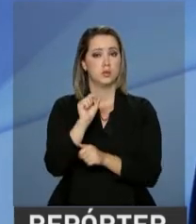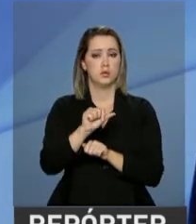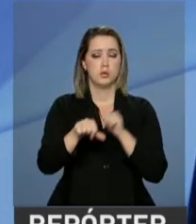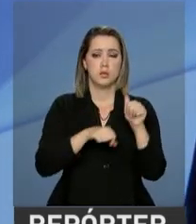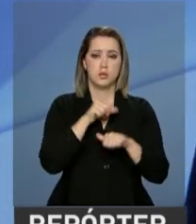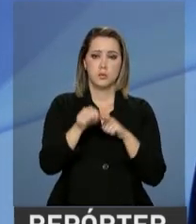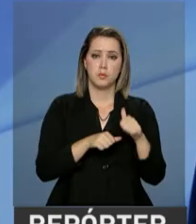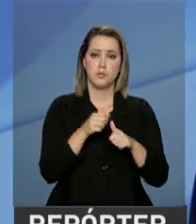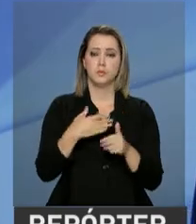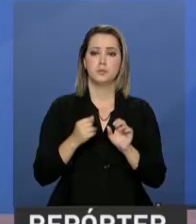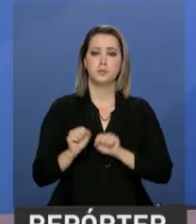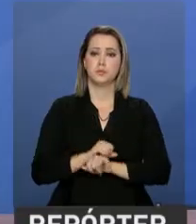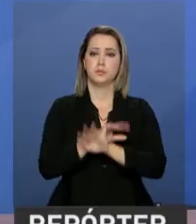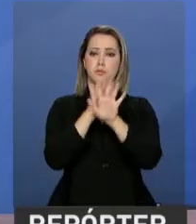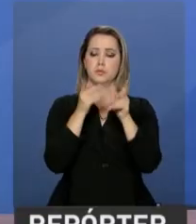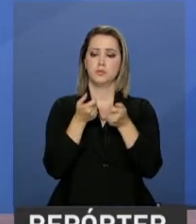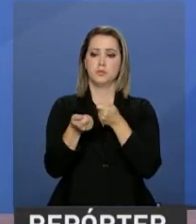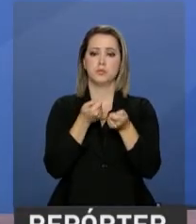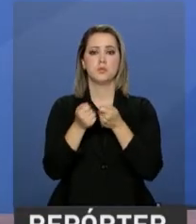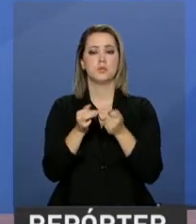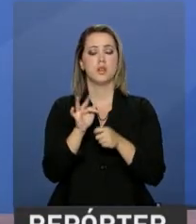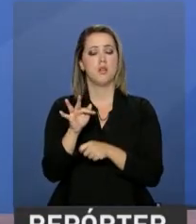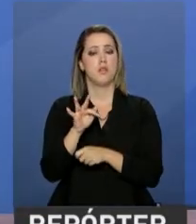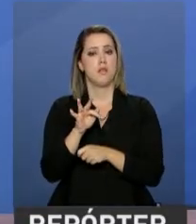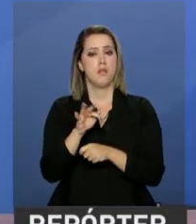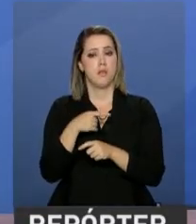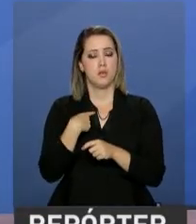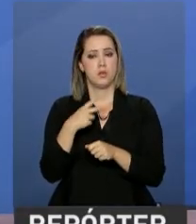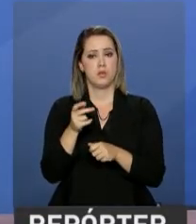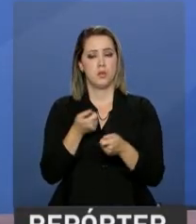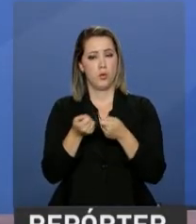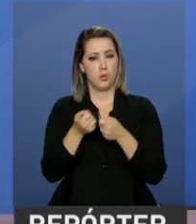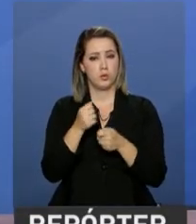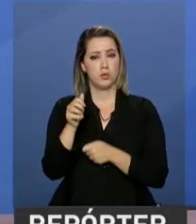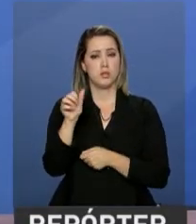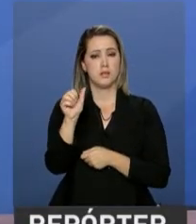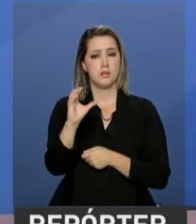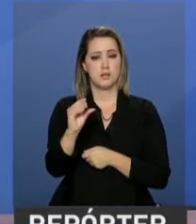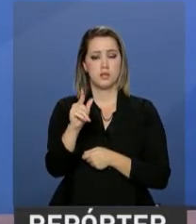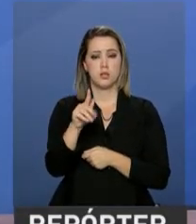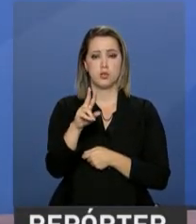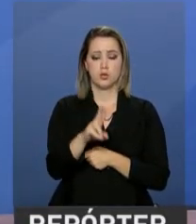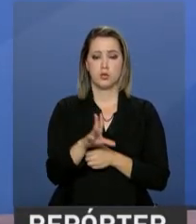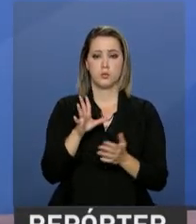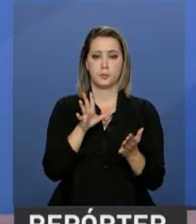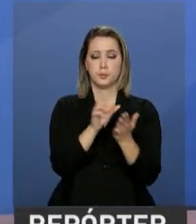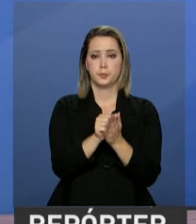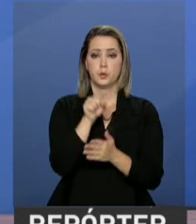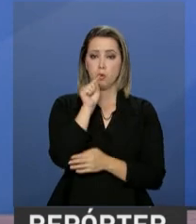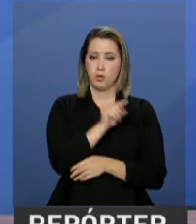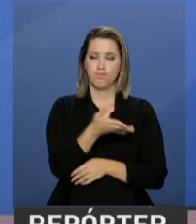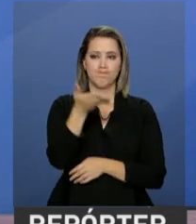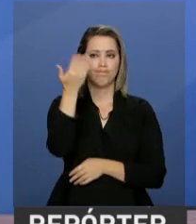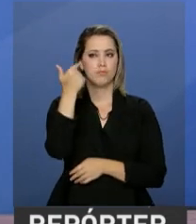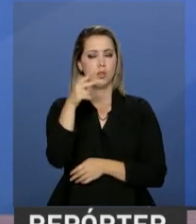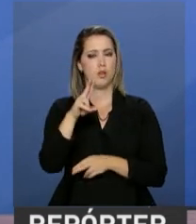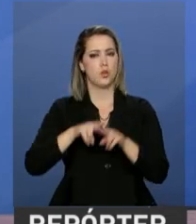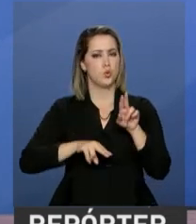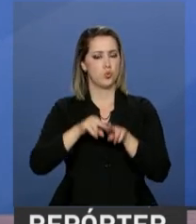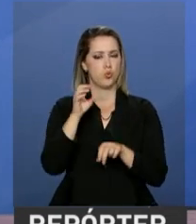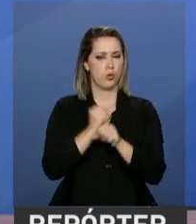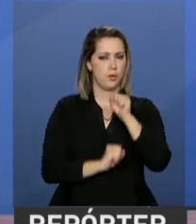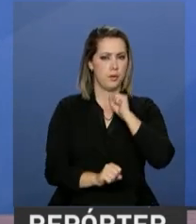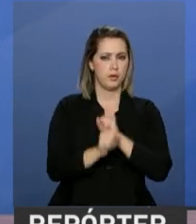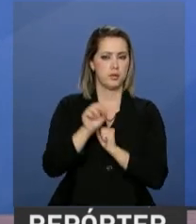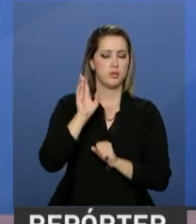mudanças no Ministério da Transparência, Fiscalização e Controladoria Geral da União, quando assumiu aquela pasta em junho do ano